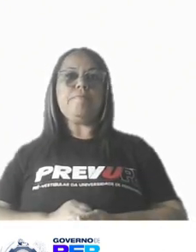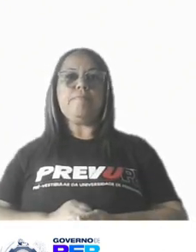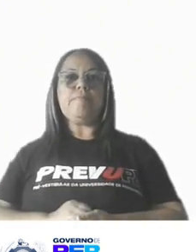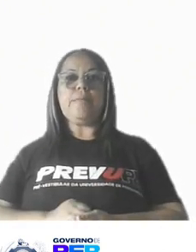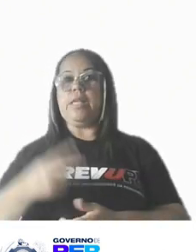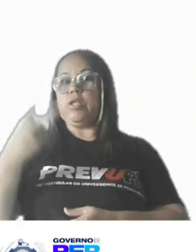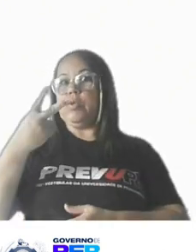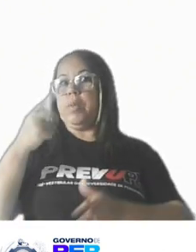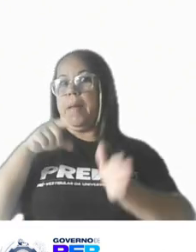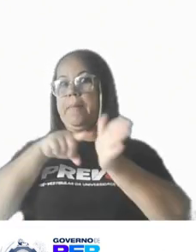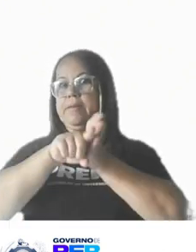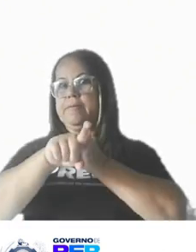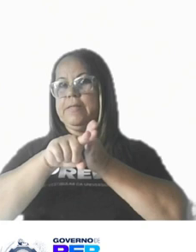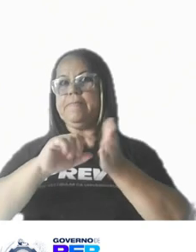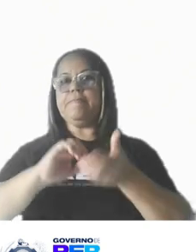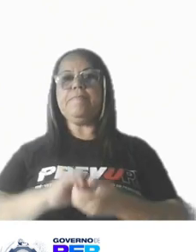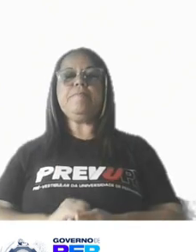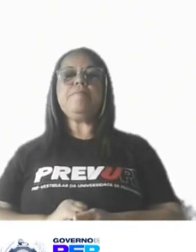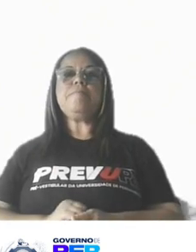Vamos para a segunda questão?